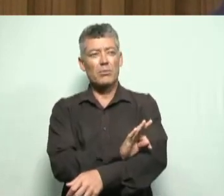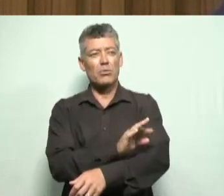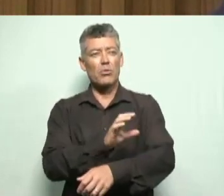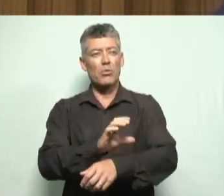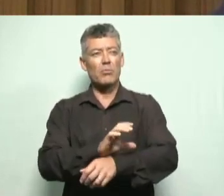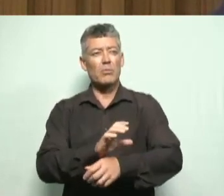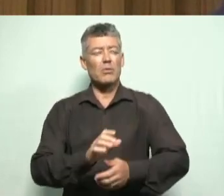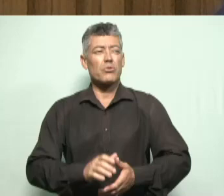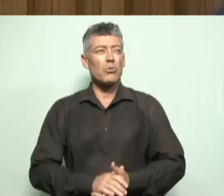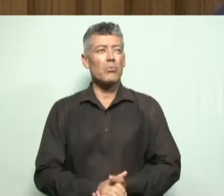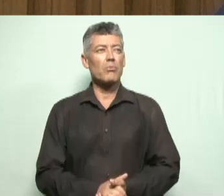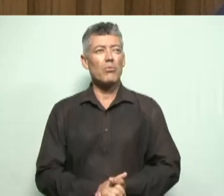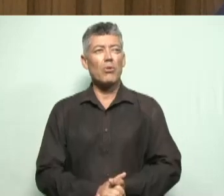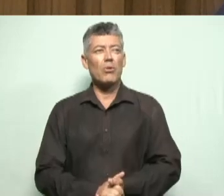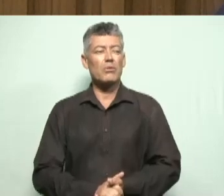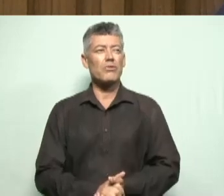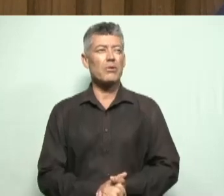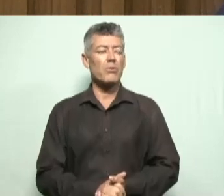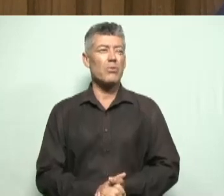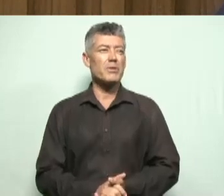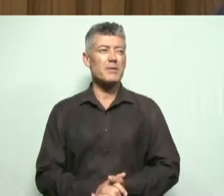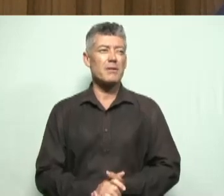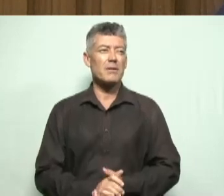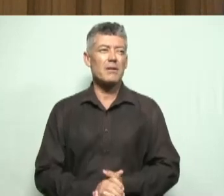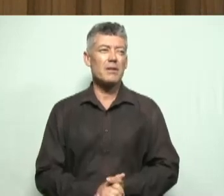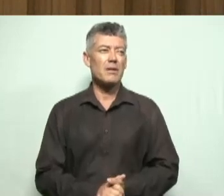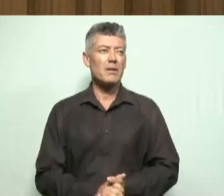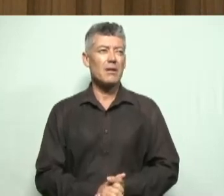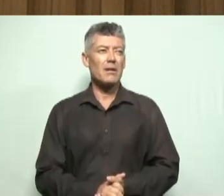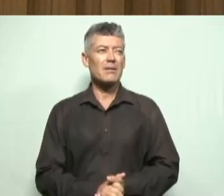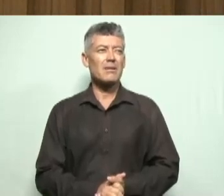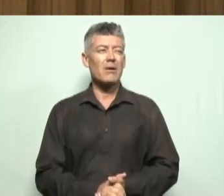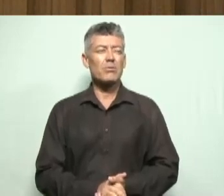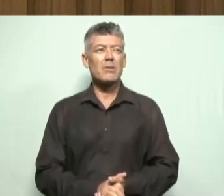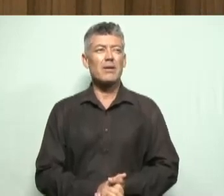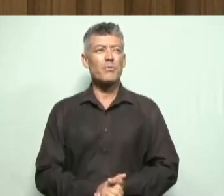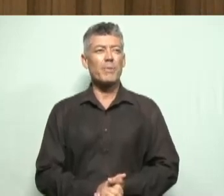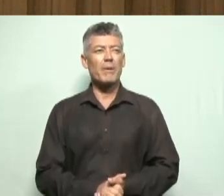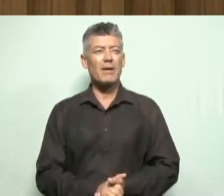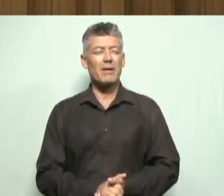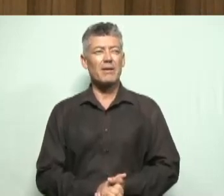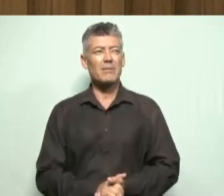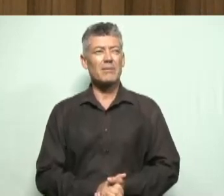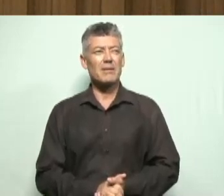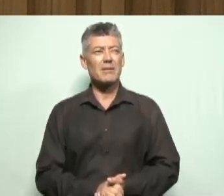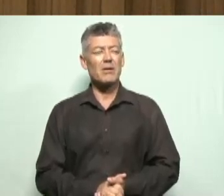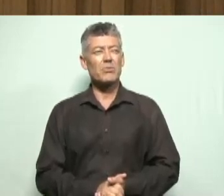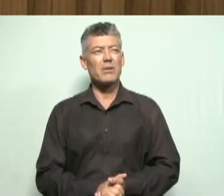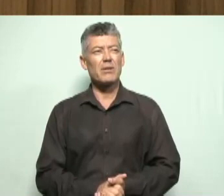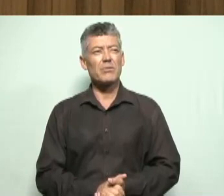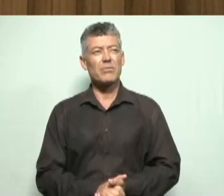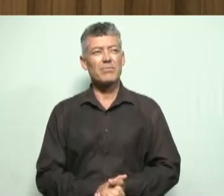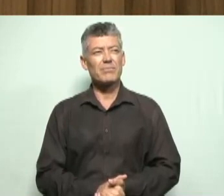Câmara. Júlia Arruda. Presente. Cláudio Araújo. Presente. Kleber Fernandes.